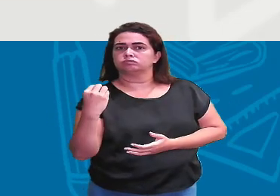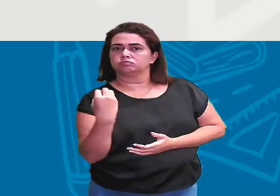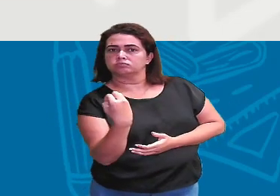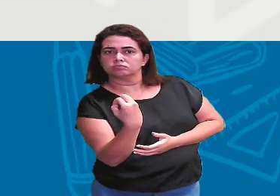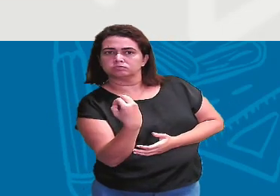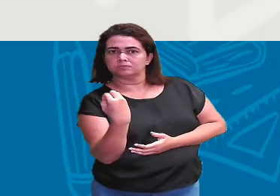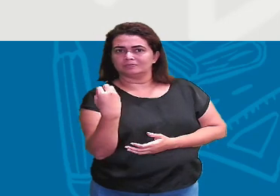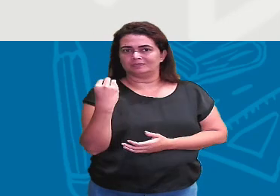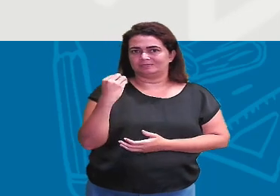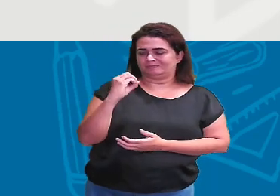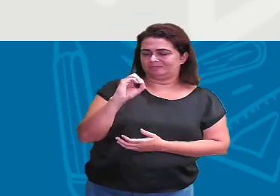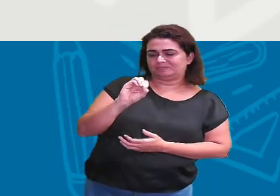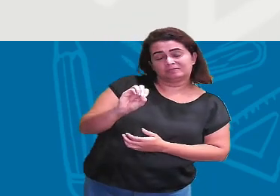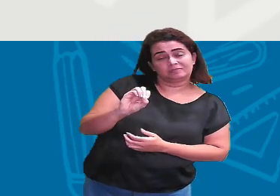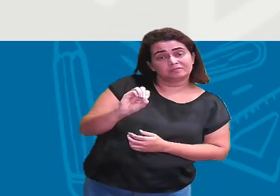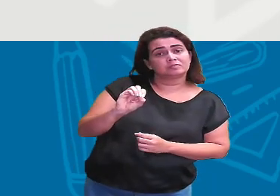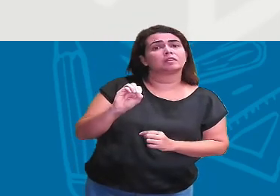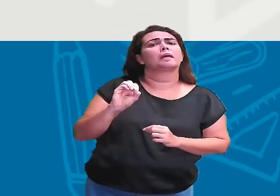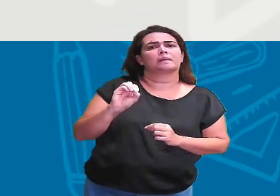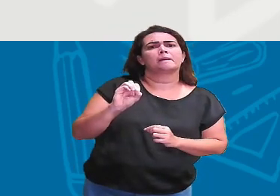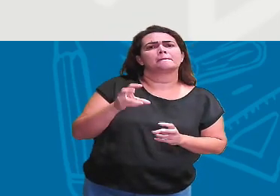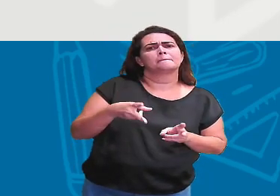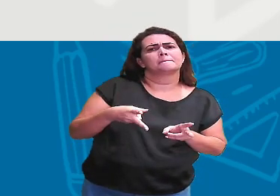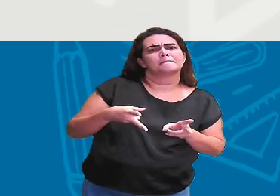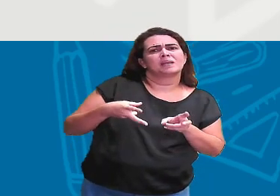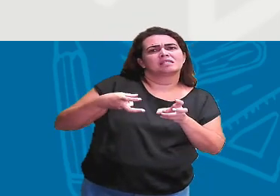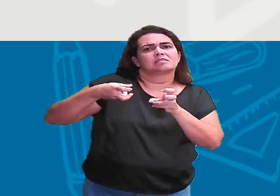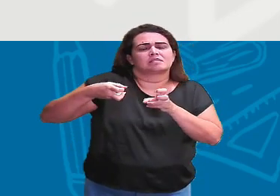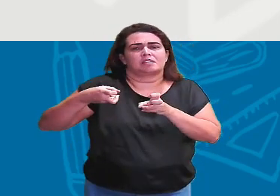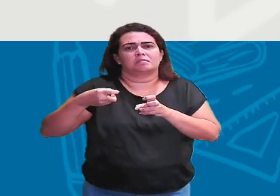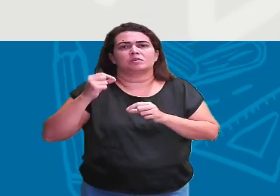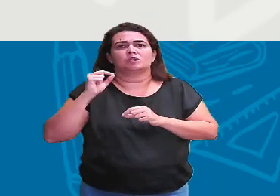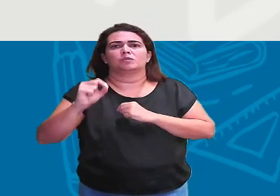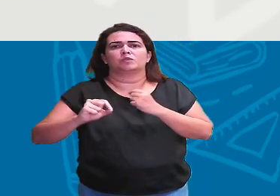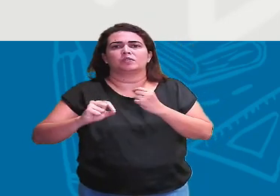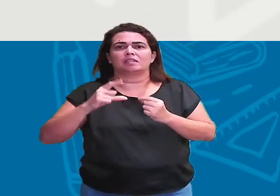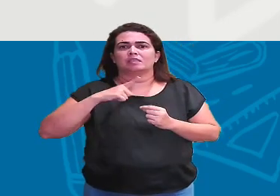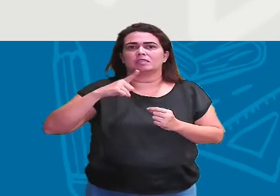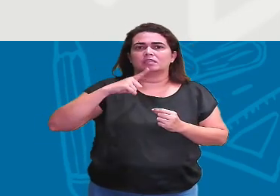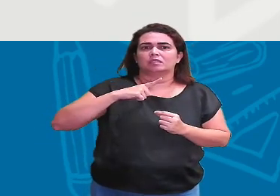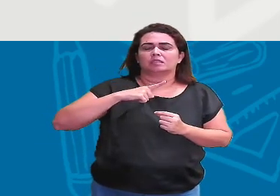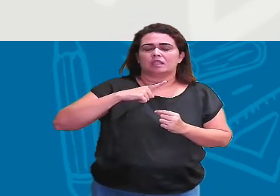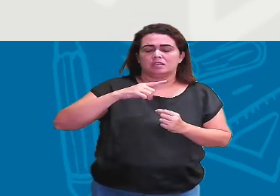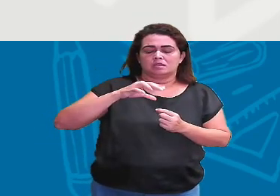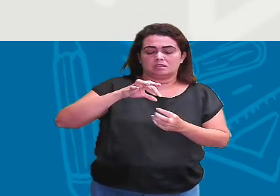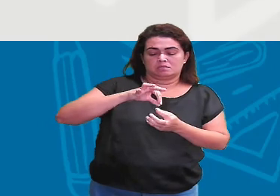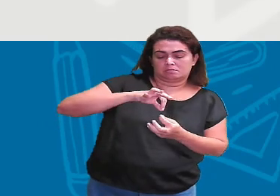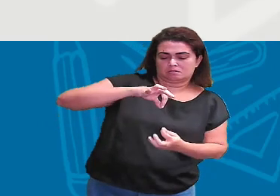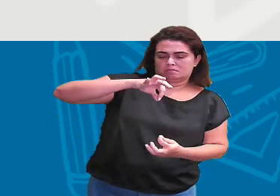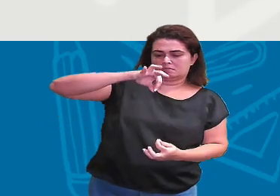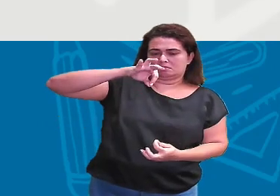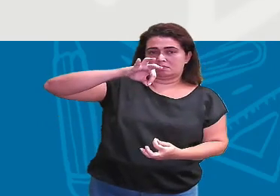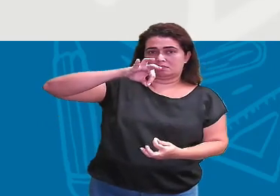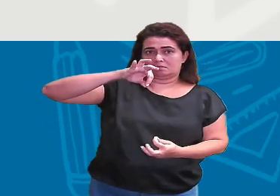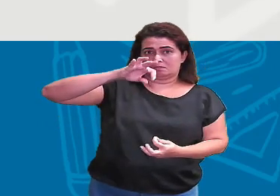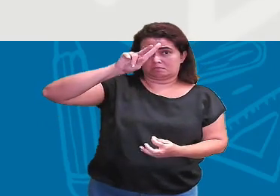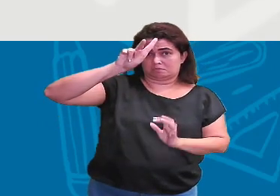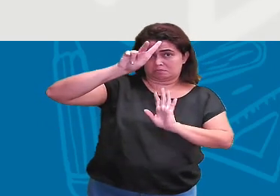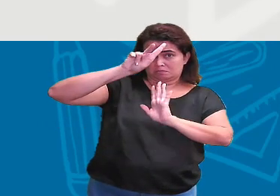mais perceptível realizado pela Terra e acontece ao redor do seu próprio eixo imaginário, né? Então esse